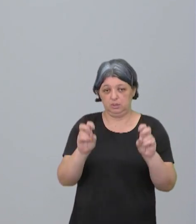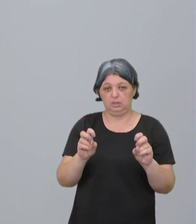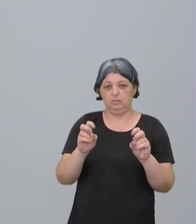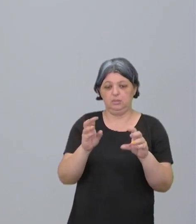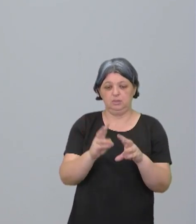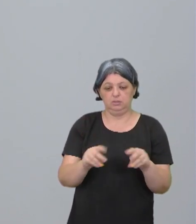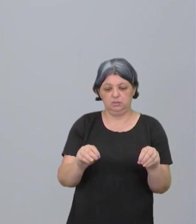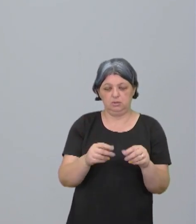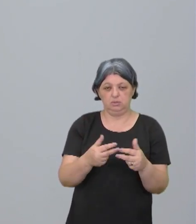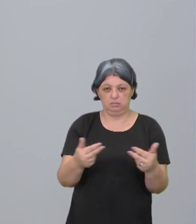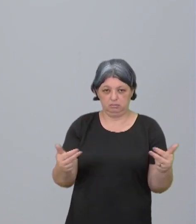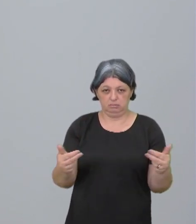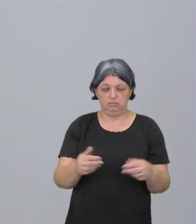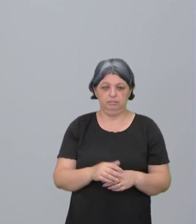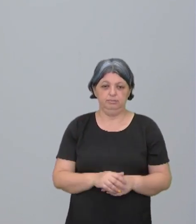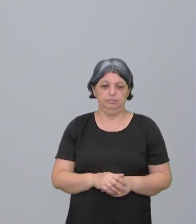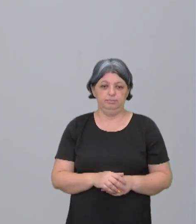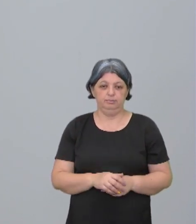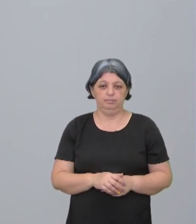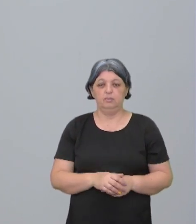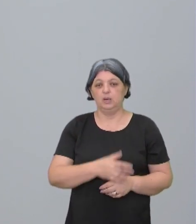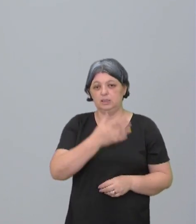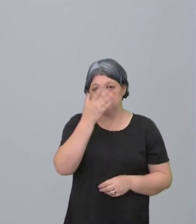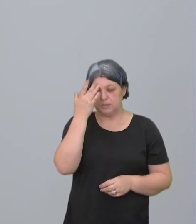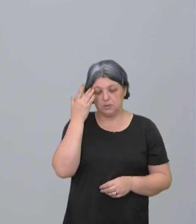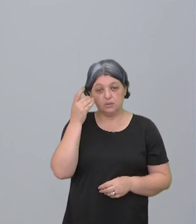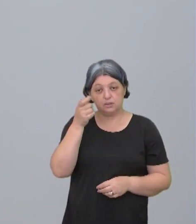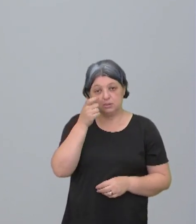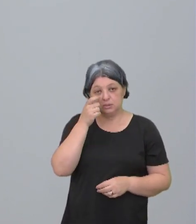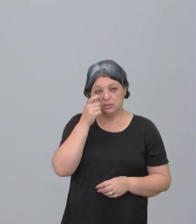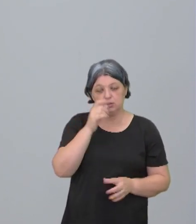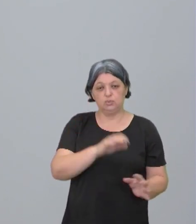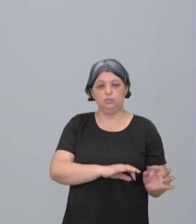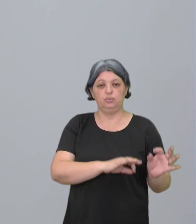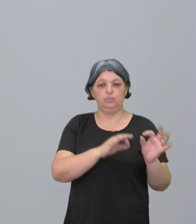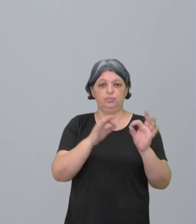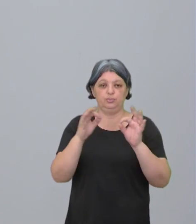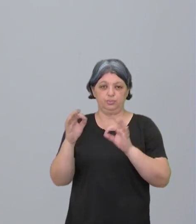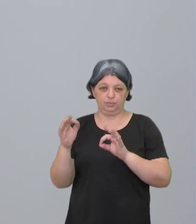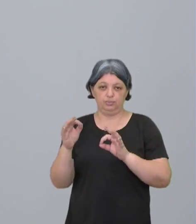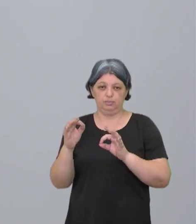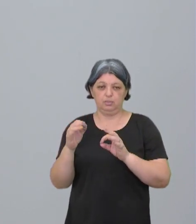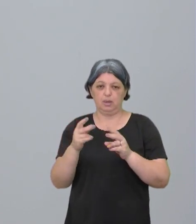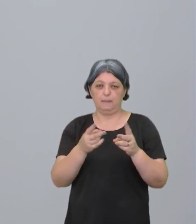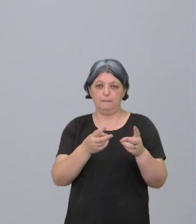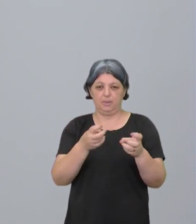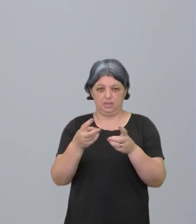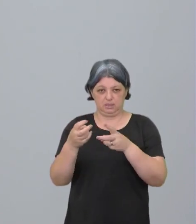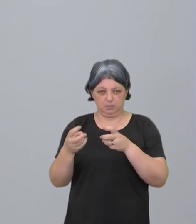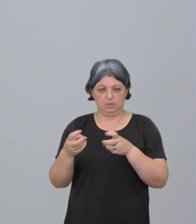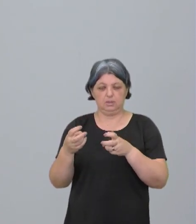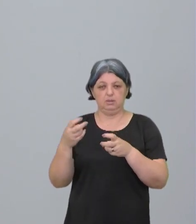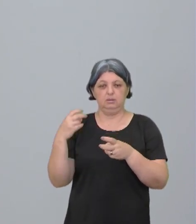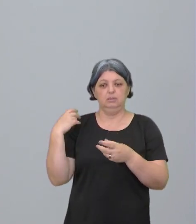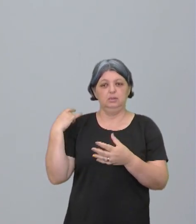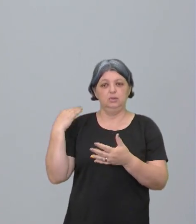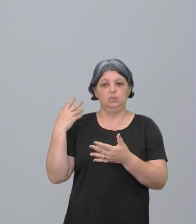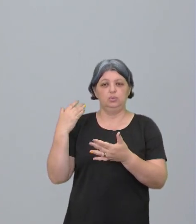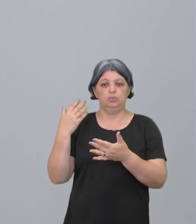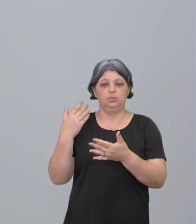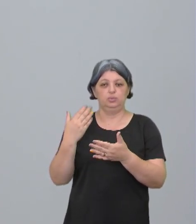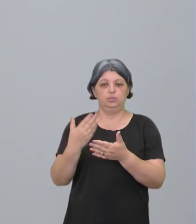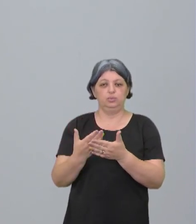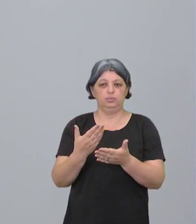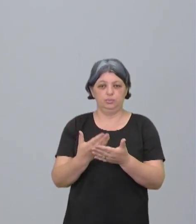Então, né, o pessoal, né, que está aí nos assistindo, ele justamente vai perceber, né, ao longo das